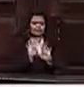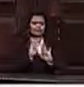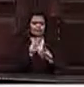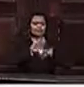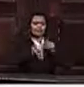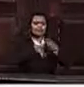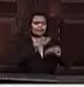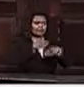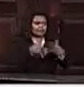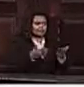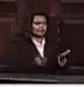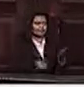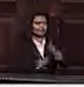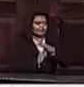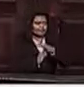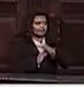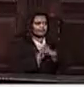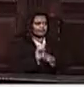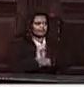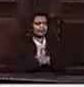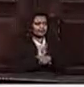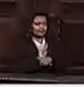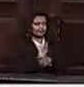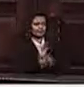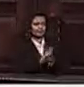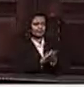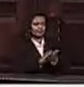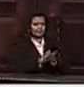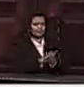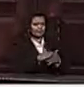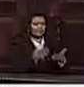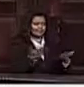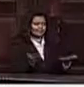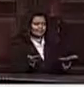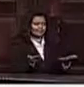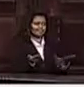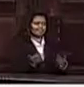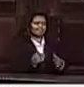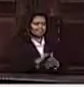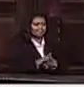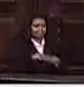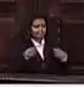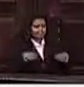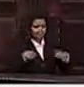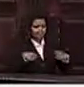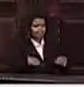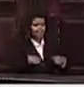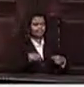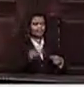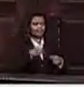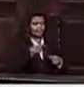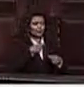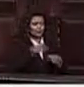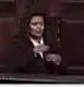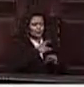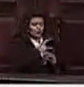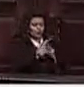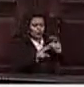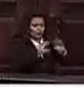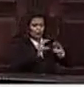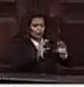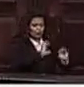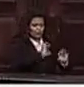frente desse plenário, em chamar os 4.000 policiais militares aprovados no